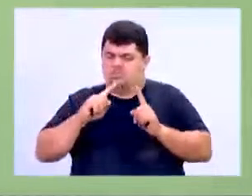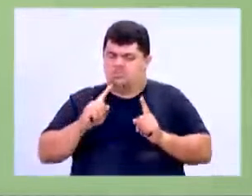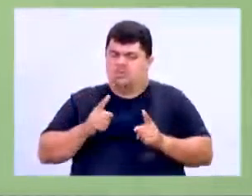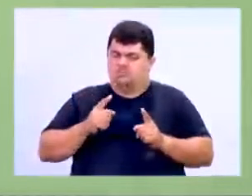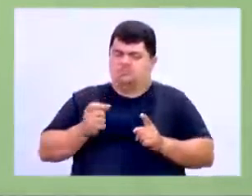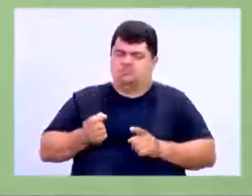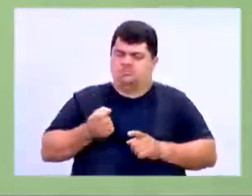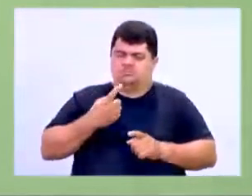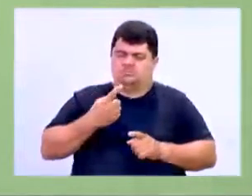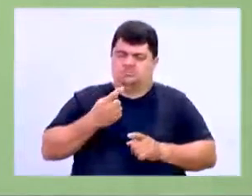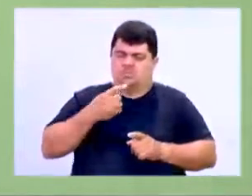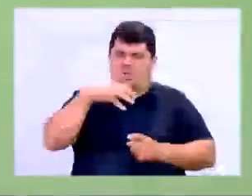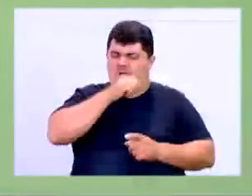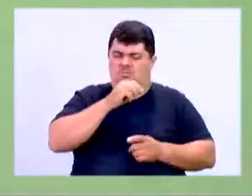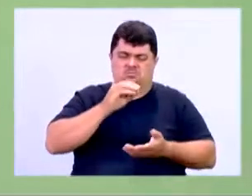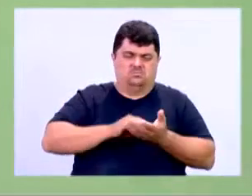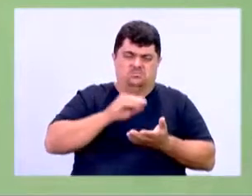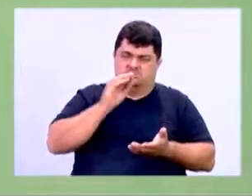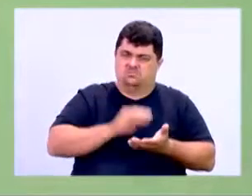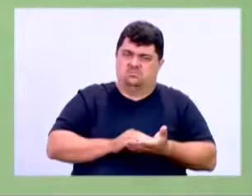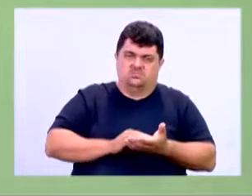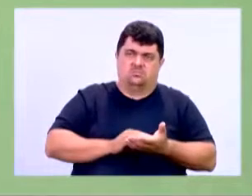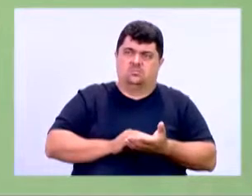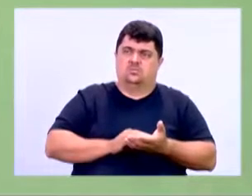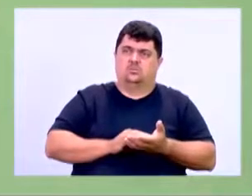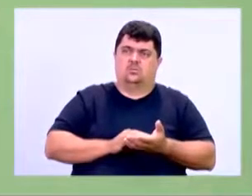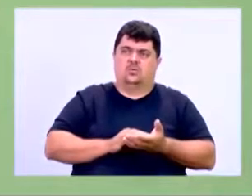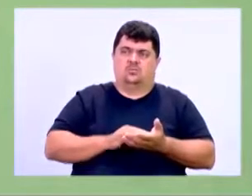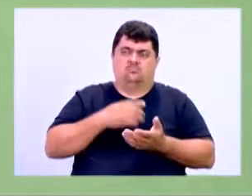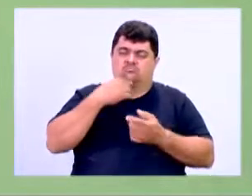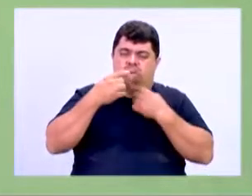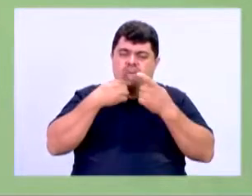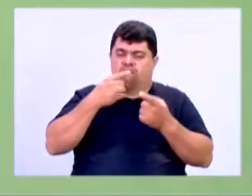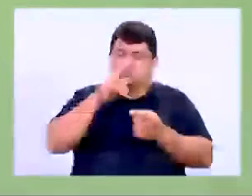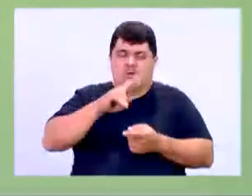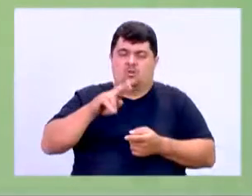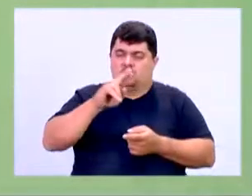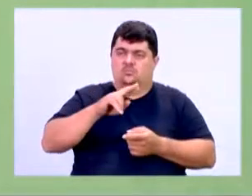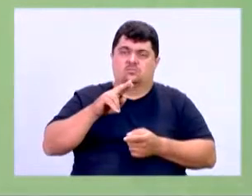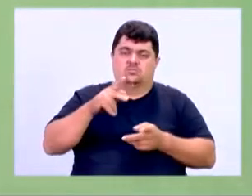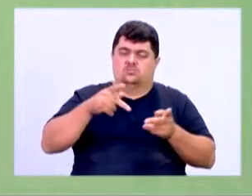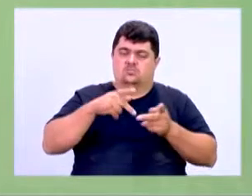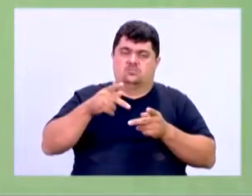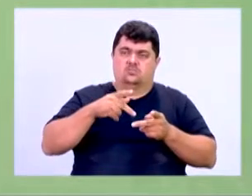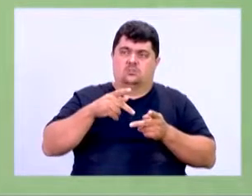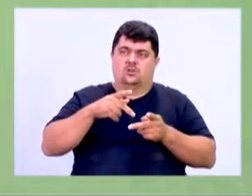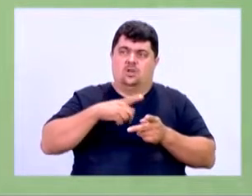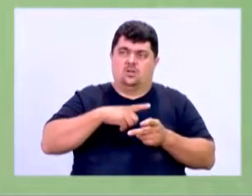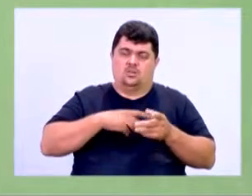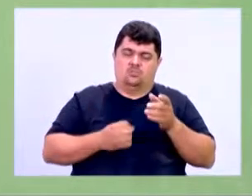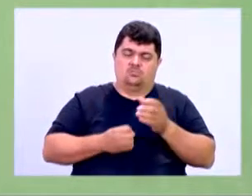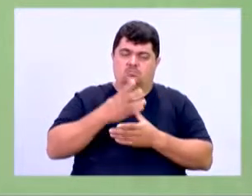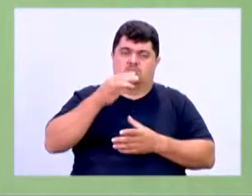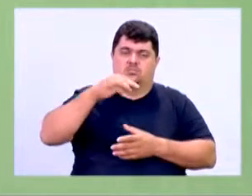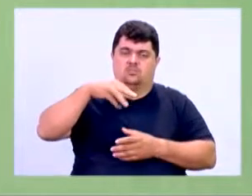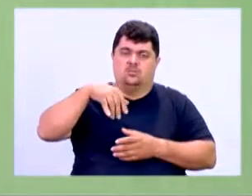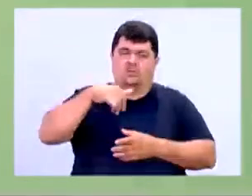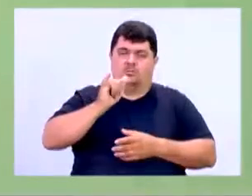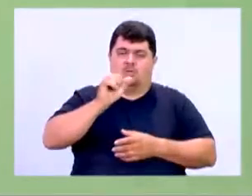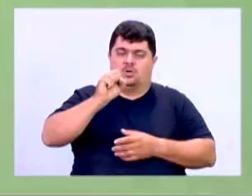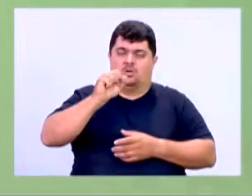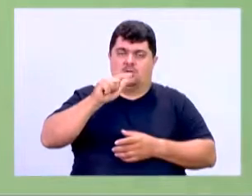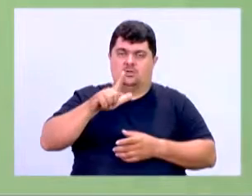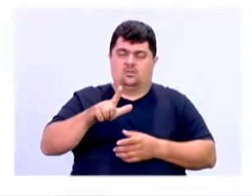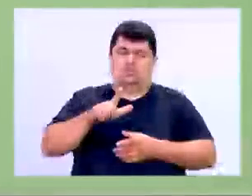essa ferramenta não era rápida o suficiente para atender às necessidades do projeto. E aí surgiu o MySQL, que é o que a